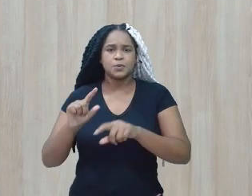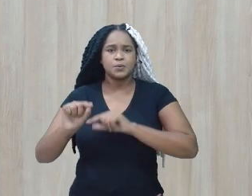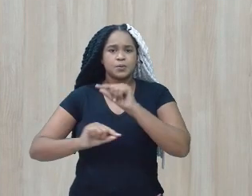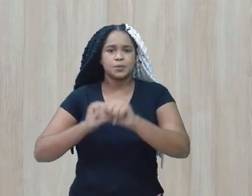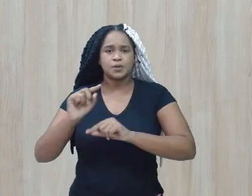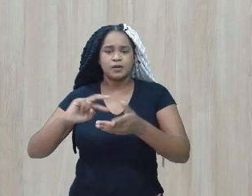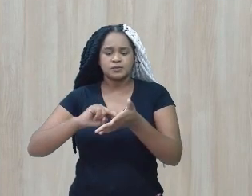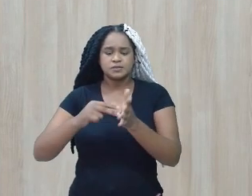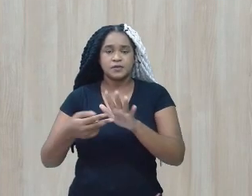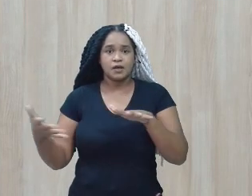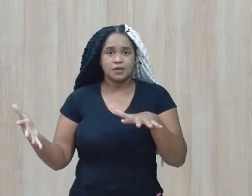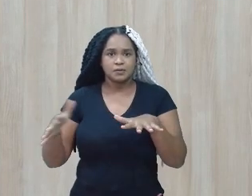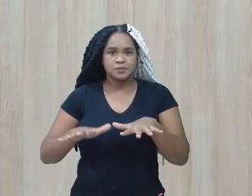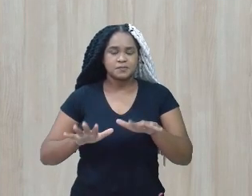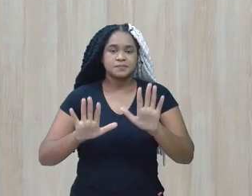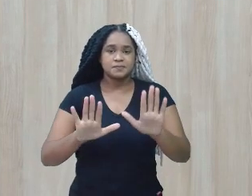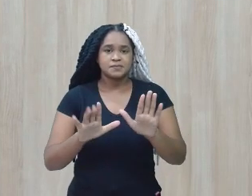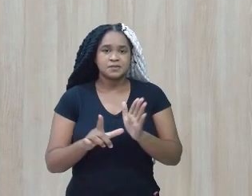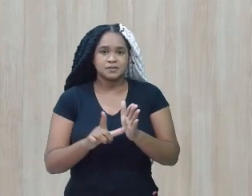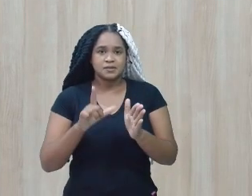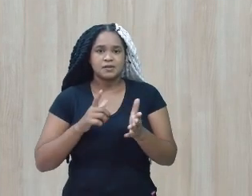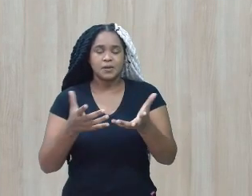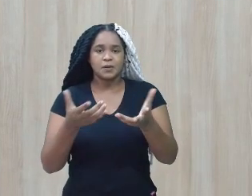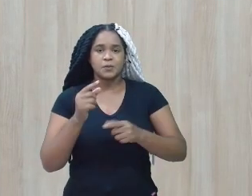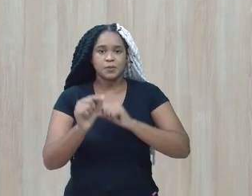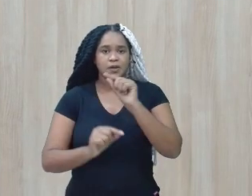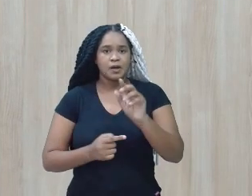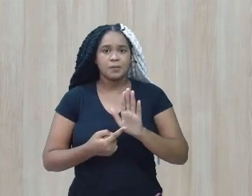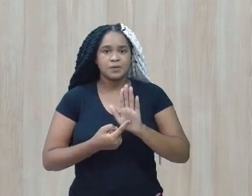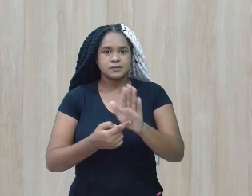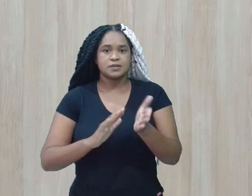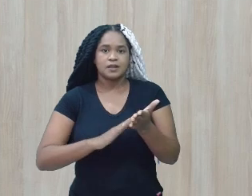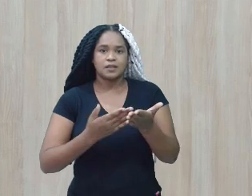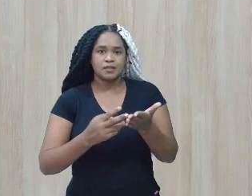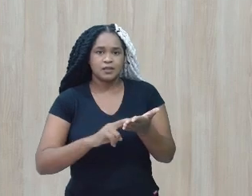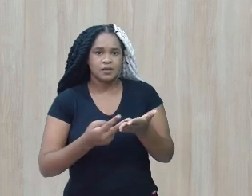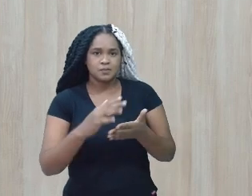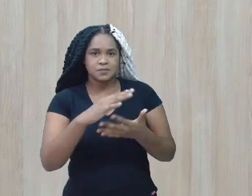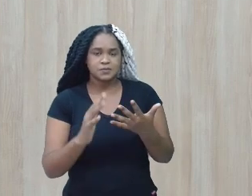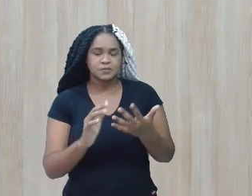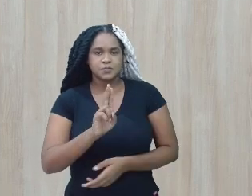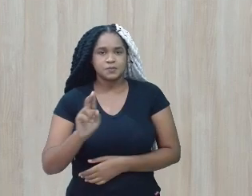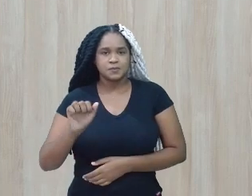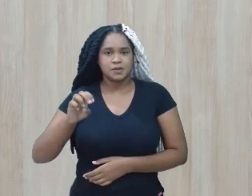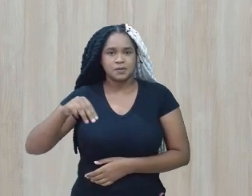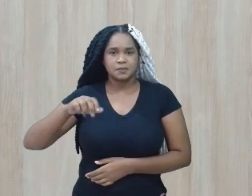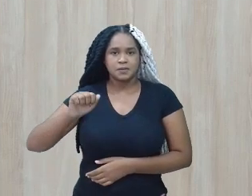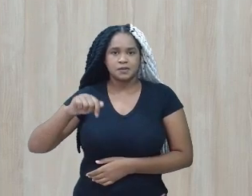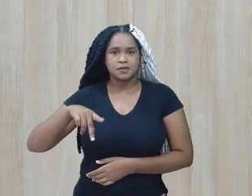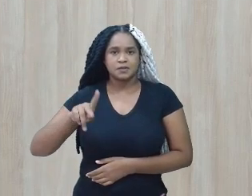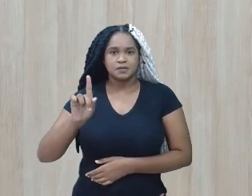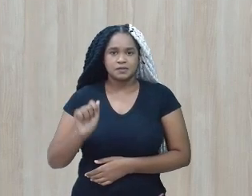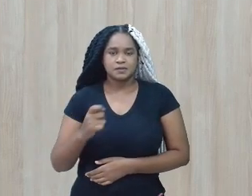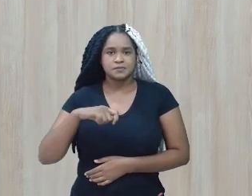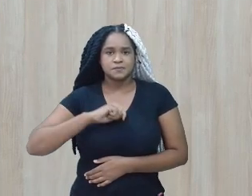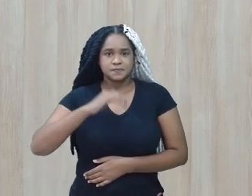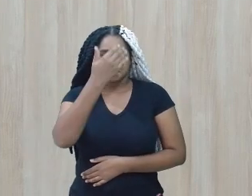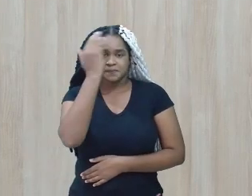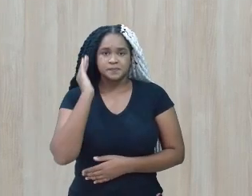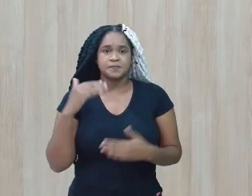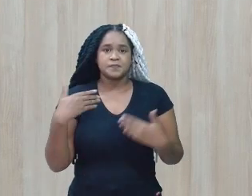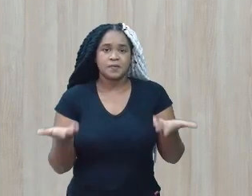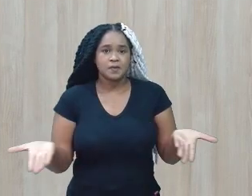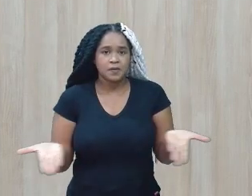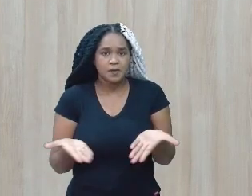só um pouco, mas antes disso eu quero apresentar a nossa intérprete de Libras, Amanda. Vamos lá, relembrar um